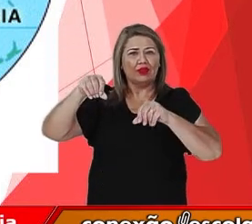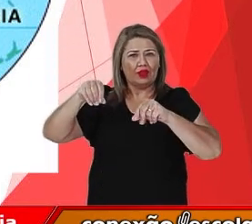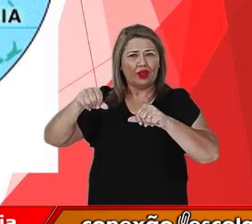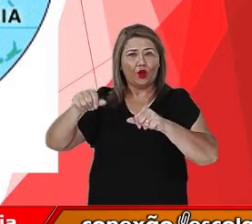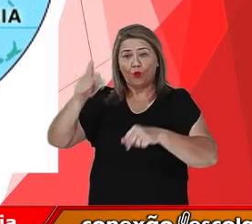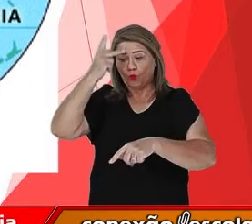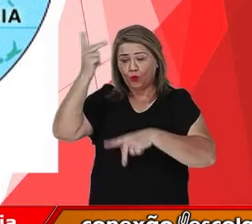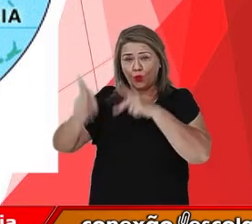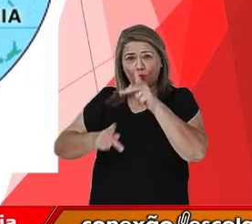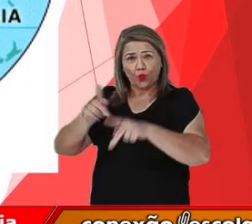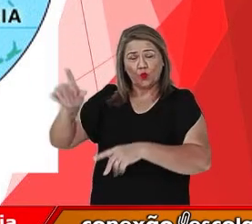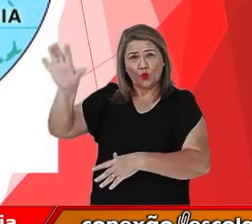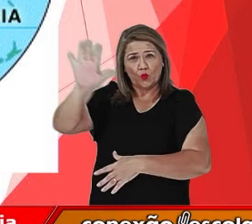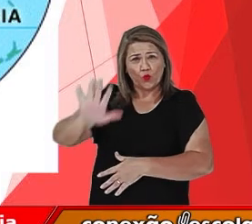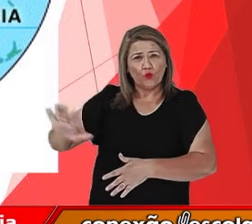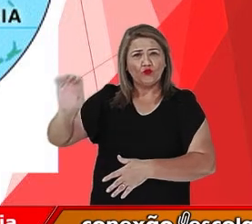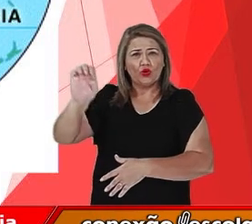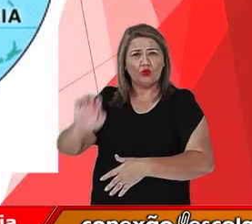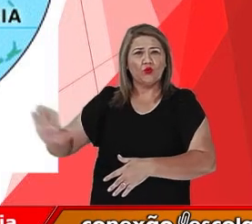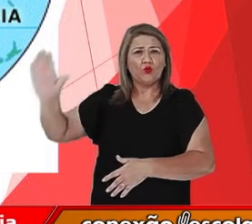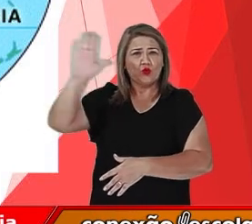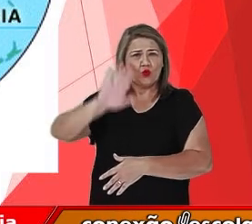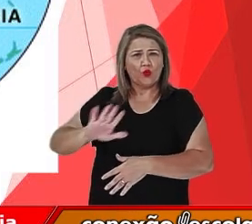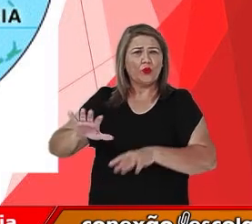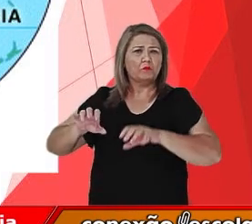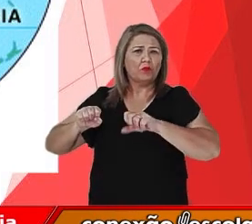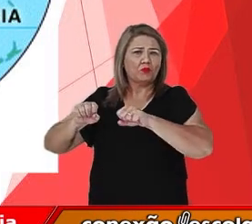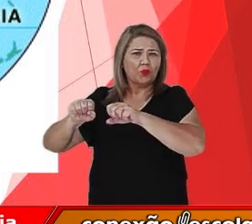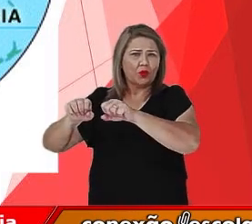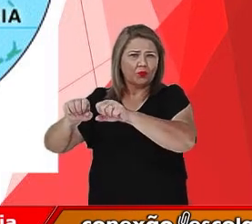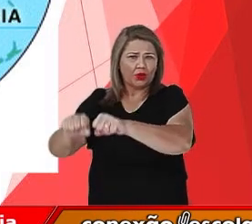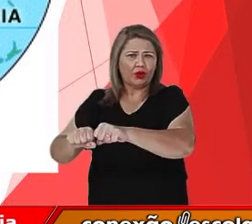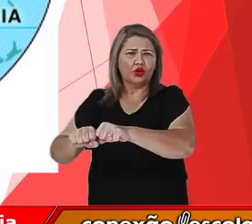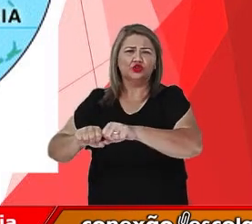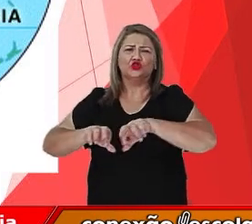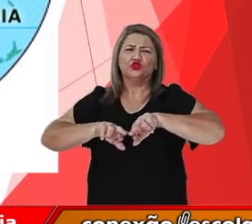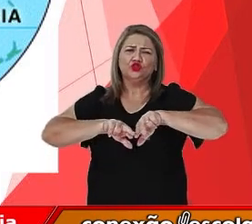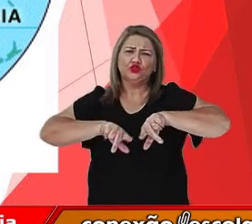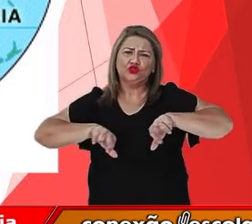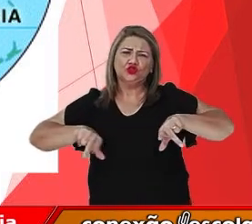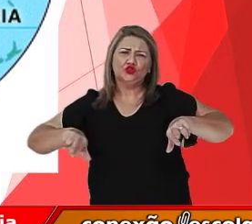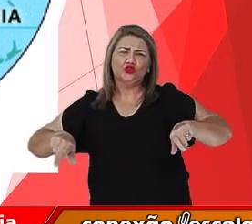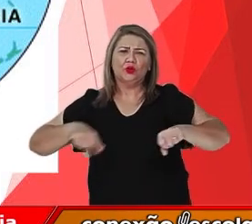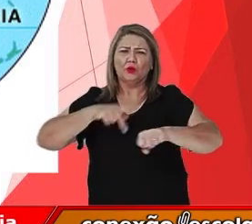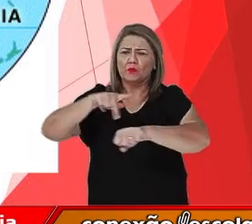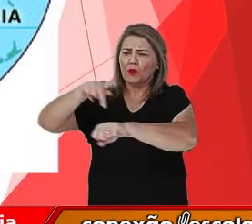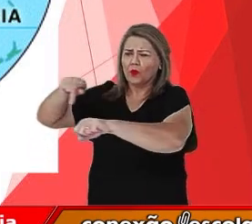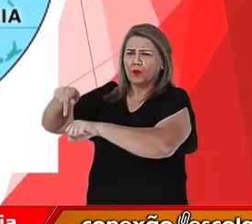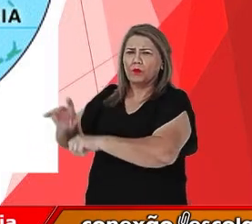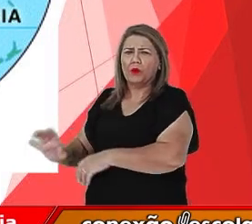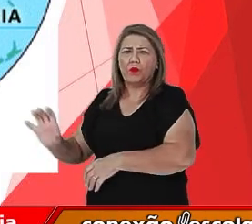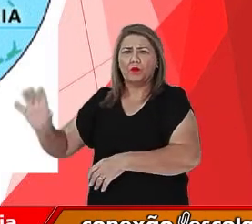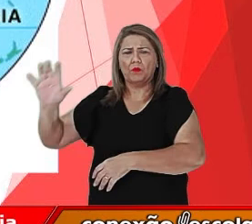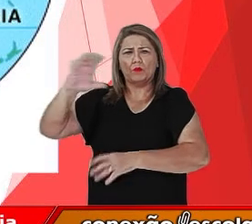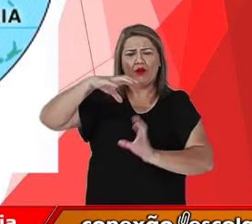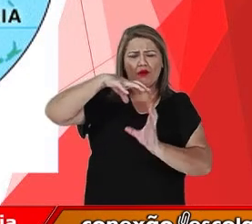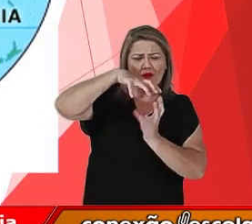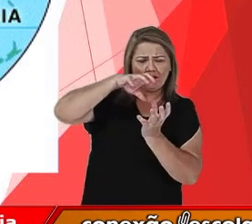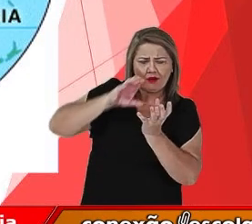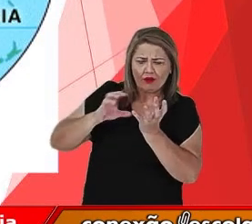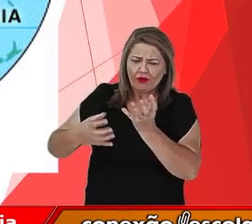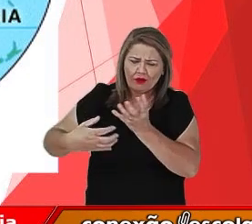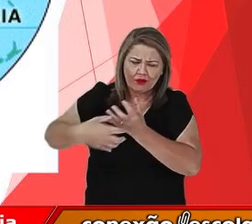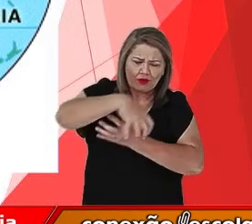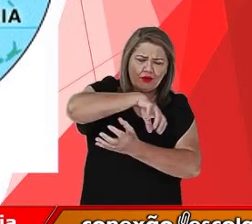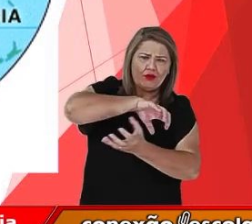europeu participou da colonização de diversos outros territórios, de diversas outras